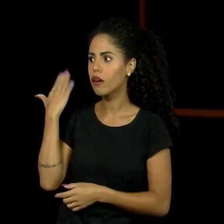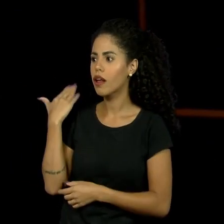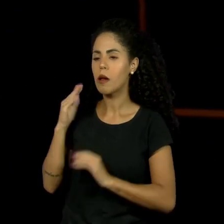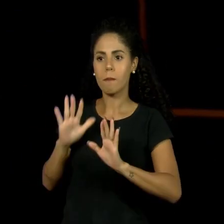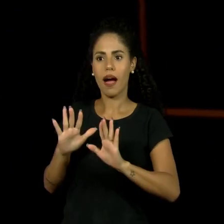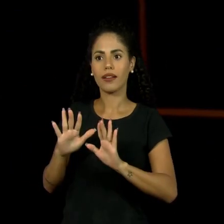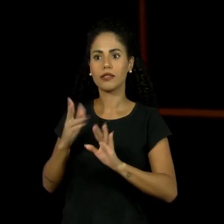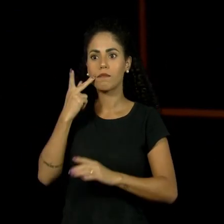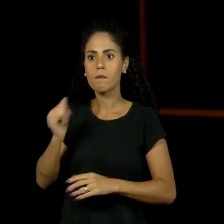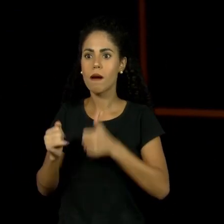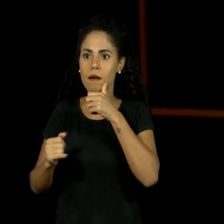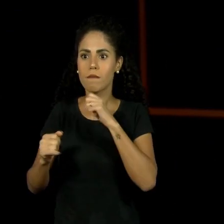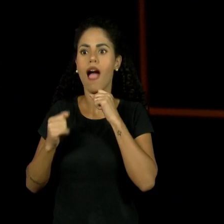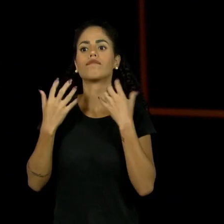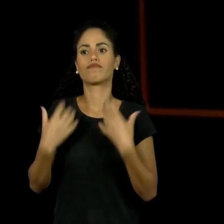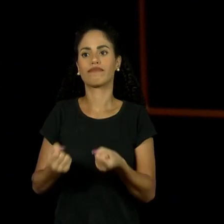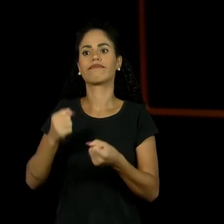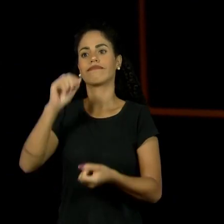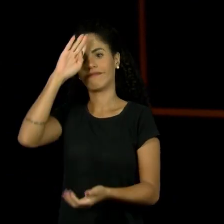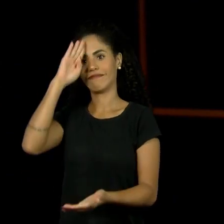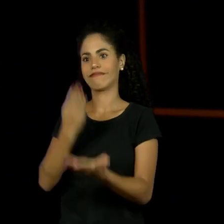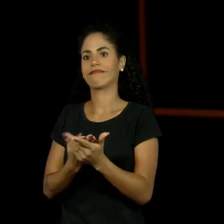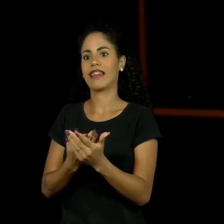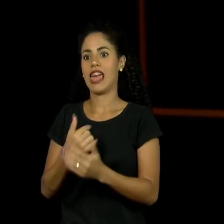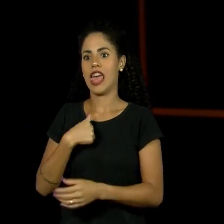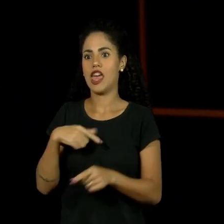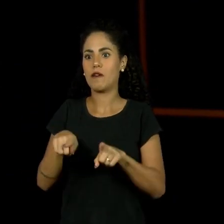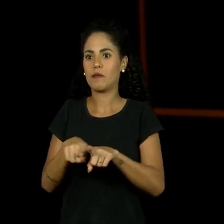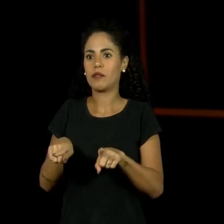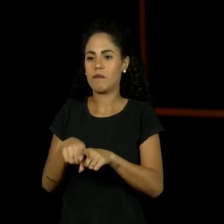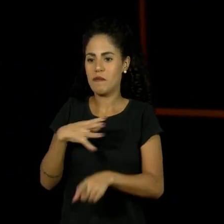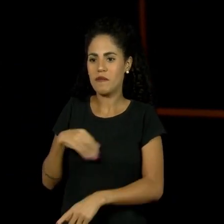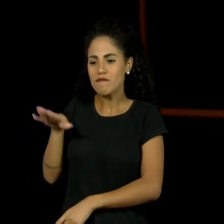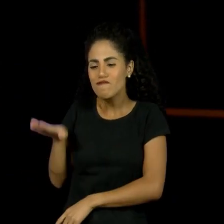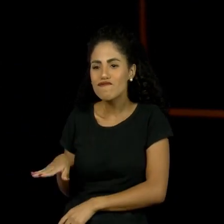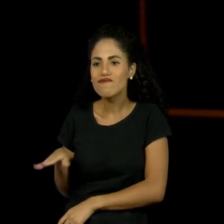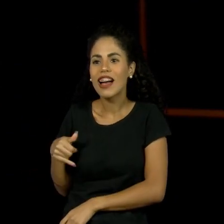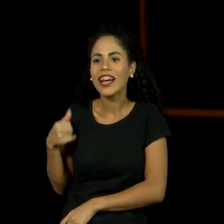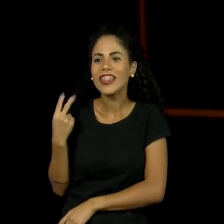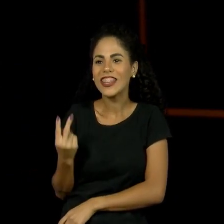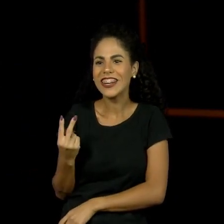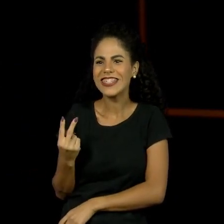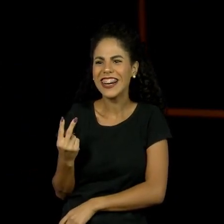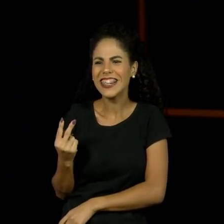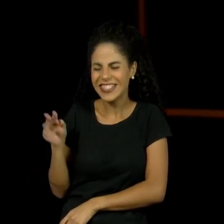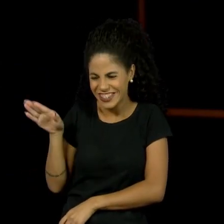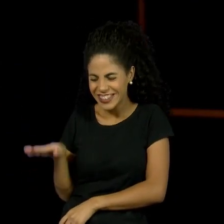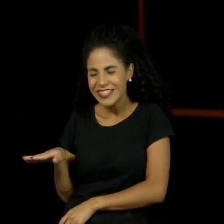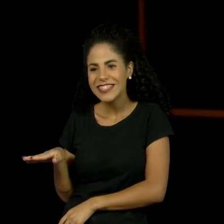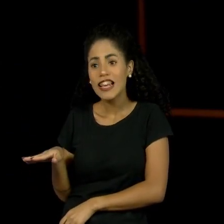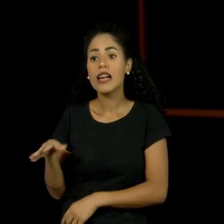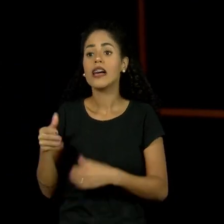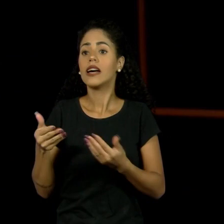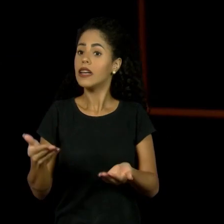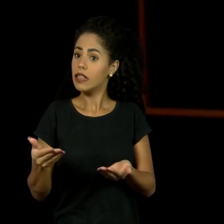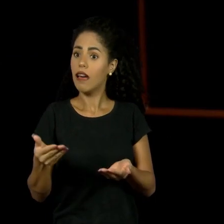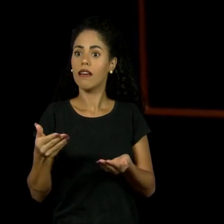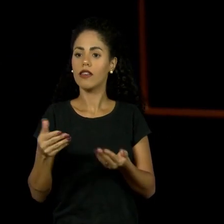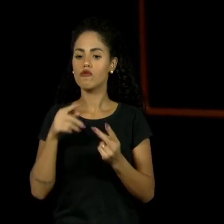eu, com 2 anos, e aí tá, né? Eu digo que o Sérgio e o